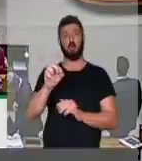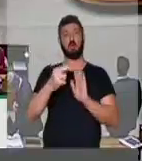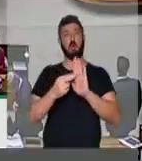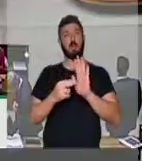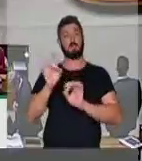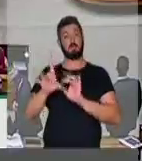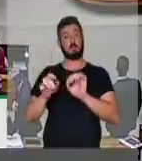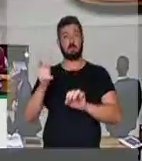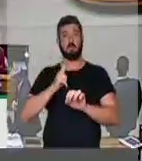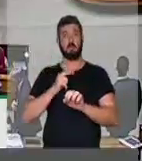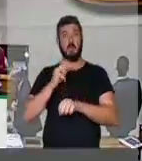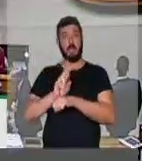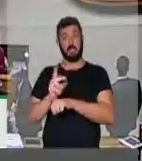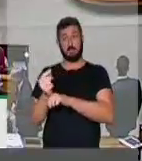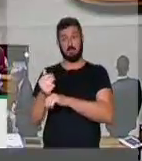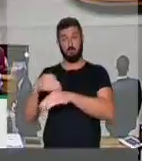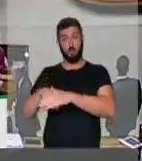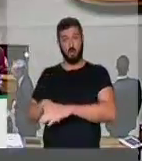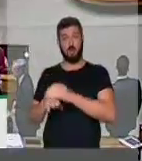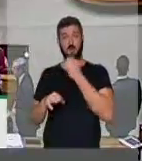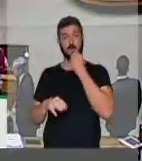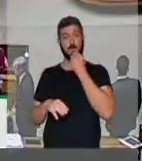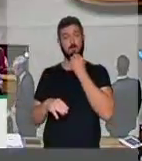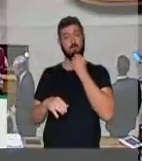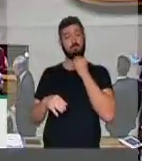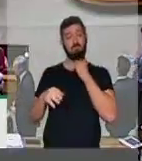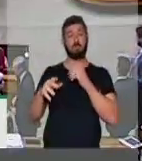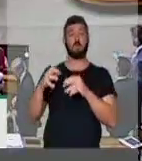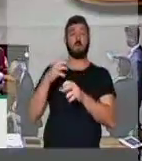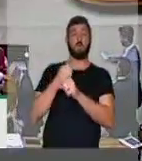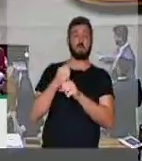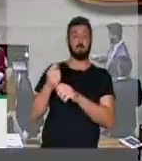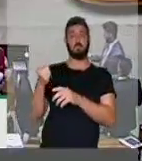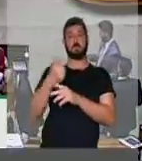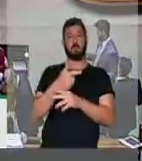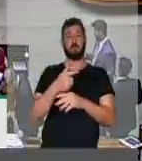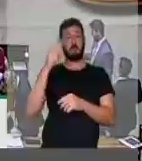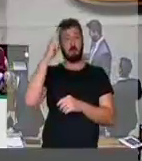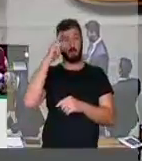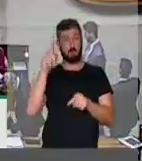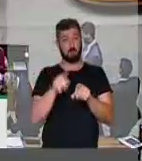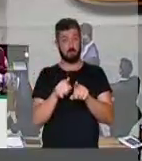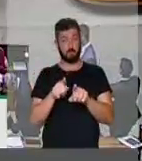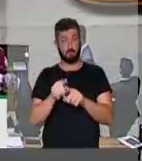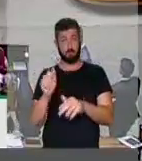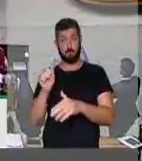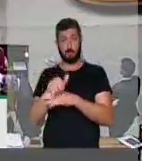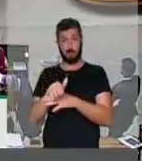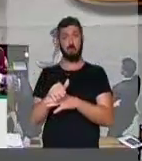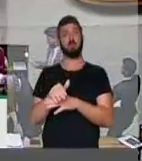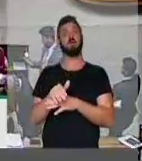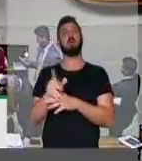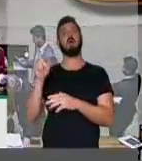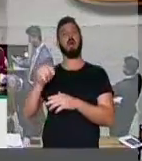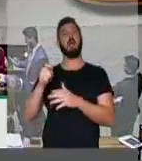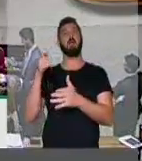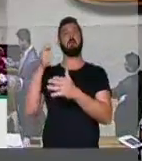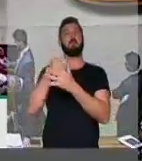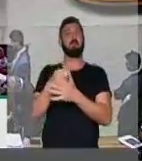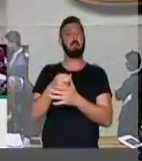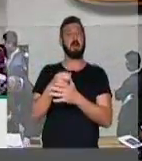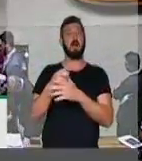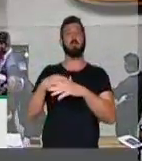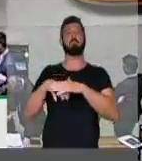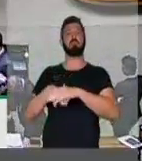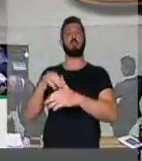regime especial com uma reserva proporcional do orçamento e dinheiro dos depósitos judiciais. Lembrando que os depósitos judiciais são aqueles pagamentos que ficam